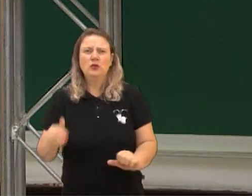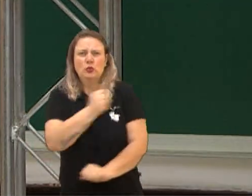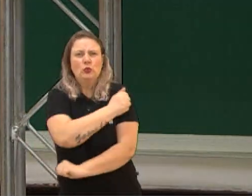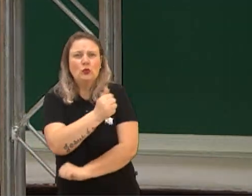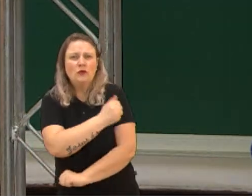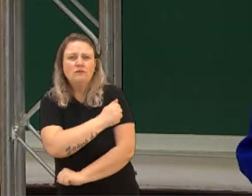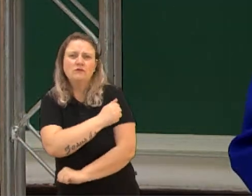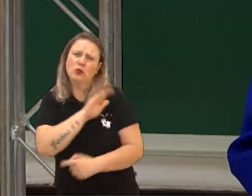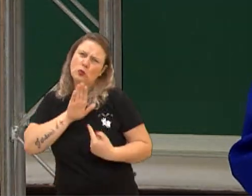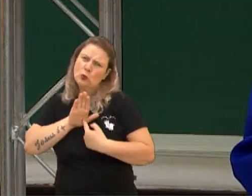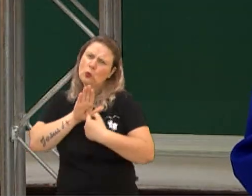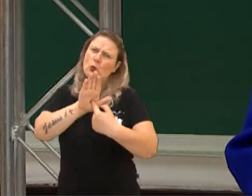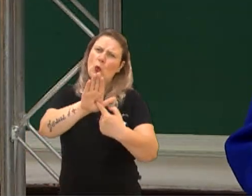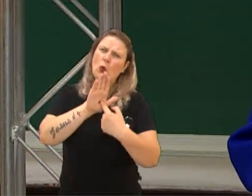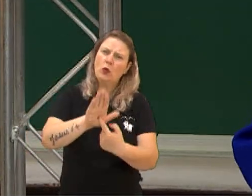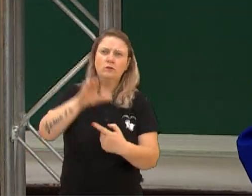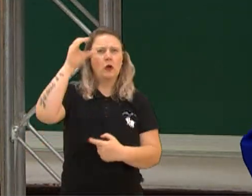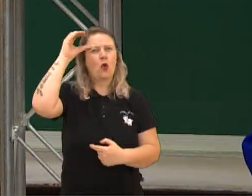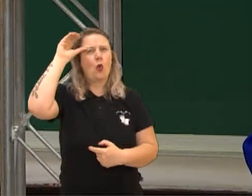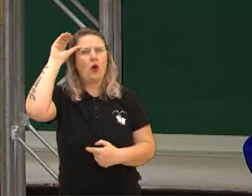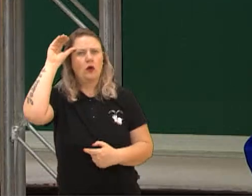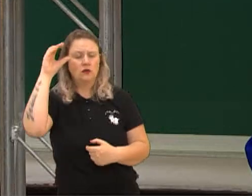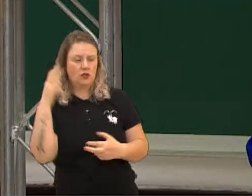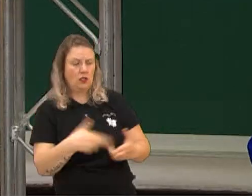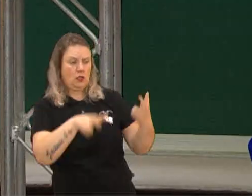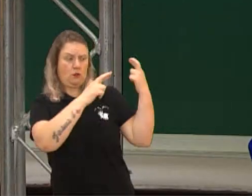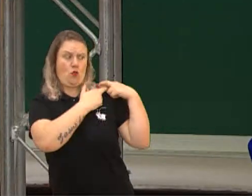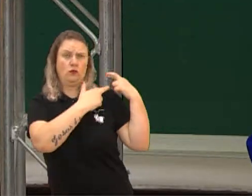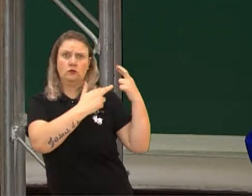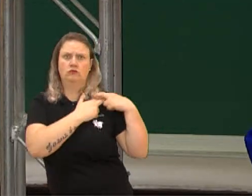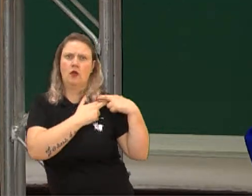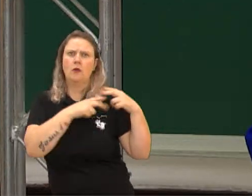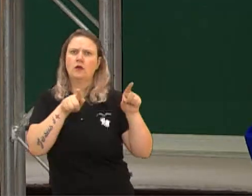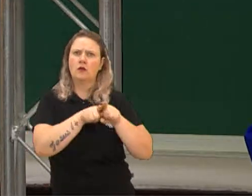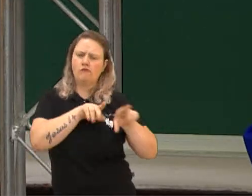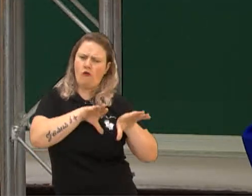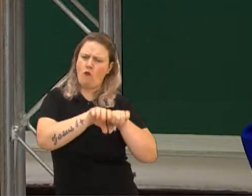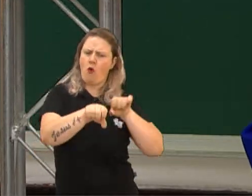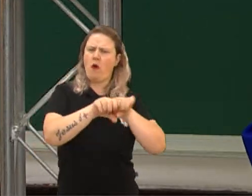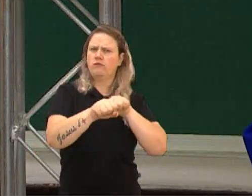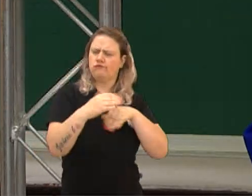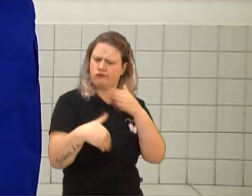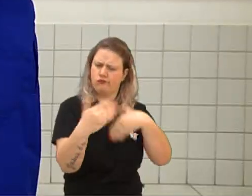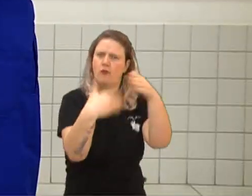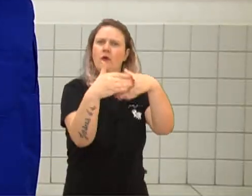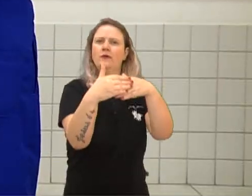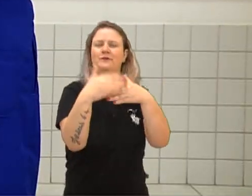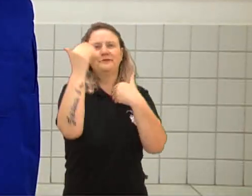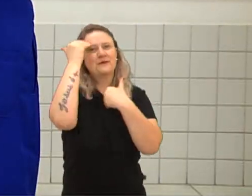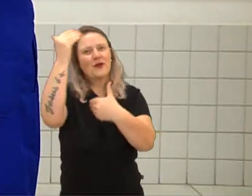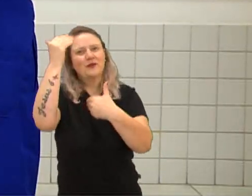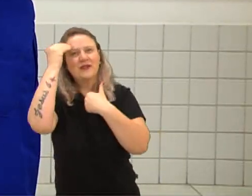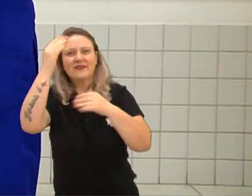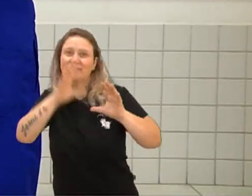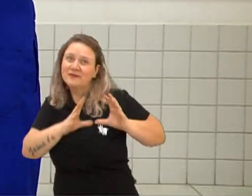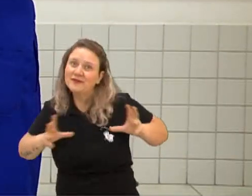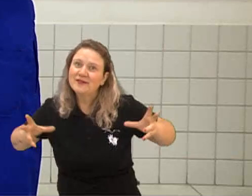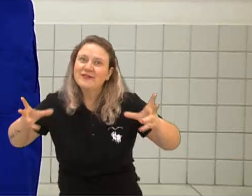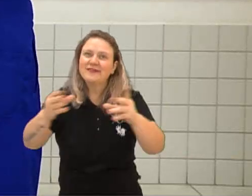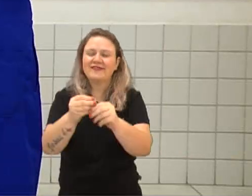estudantes que se demonstram aí conscientes do papel de vocês e com a formação intelectual de vocês. Muito obrigada por estarem aí,